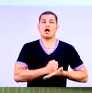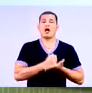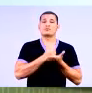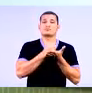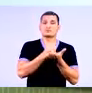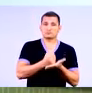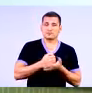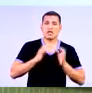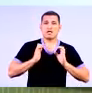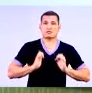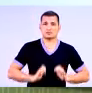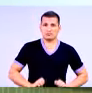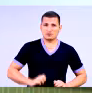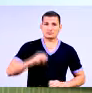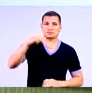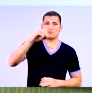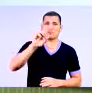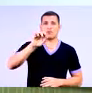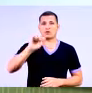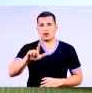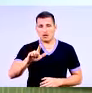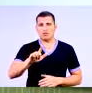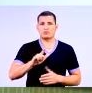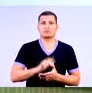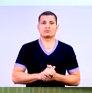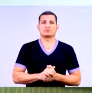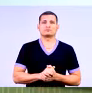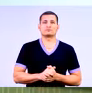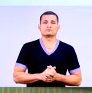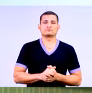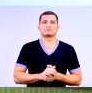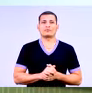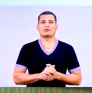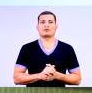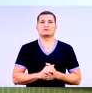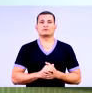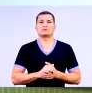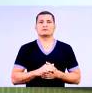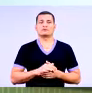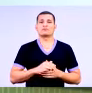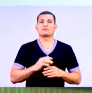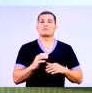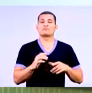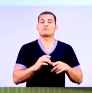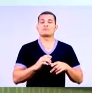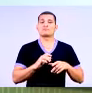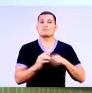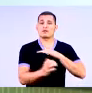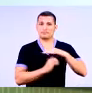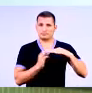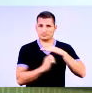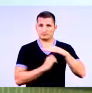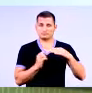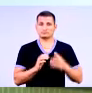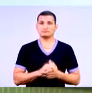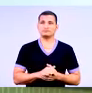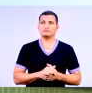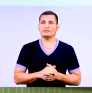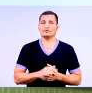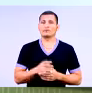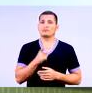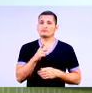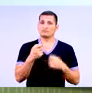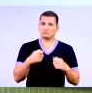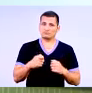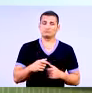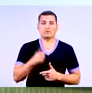contribuía eticamente, moralmente para o engrandecimento da empresa. Então, não se enganem, você tem que ser um